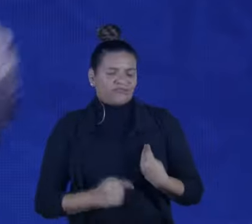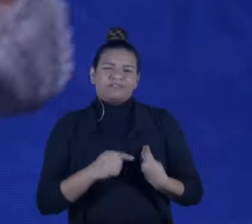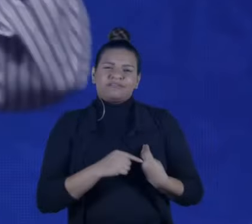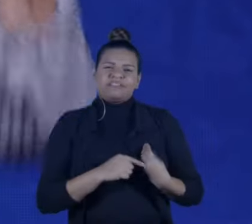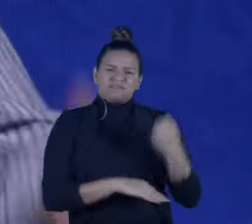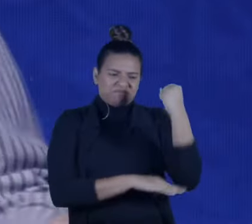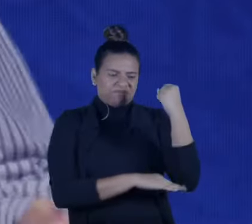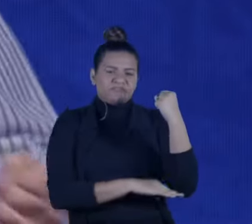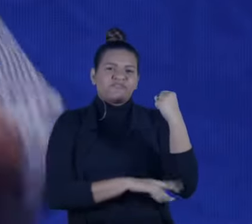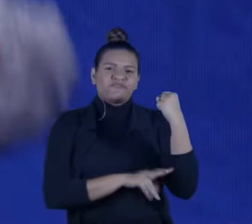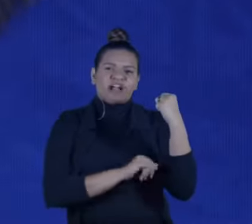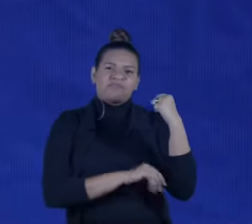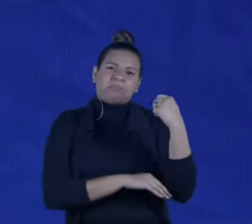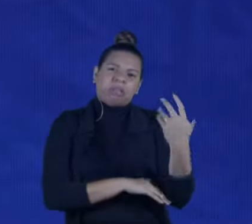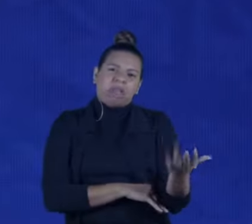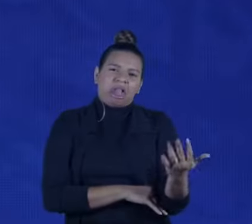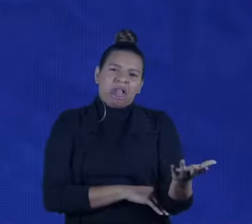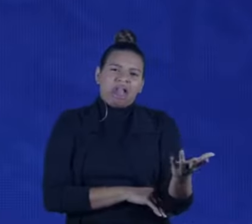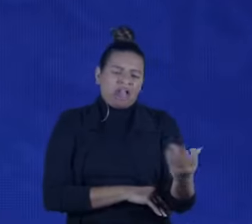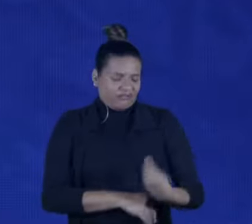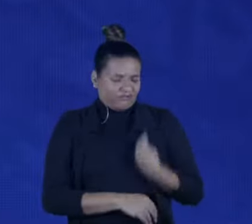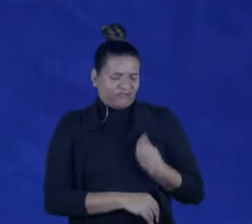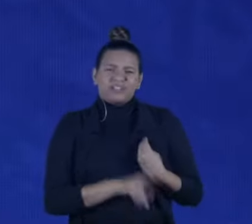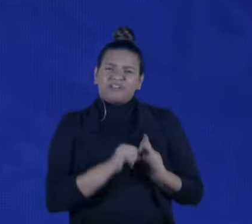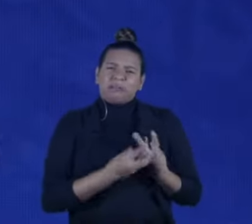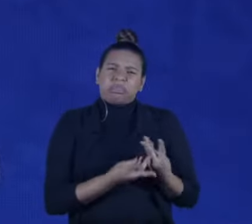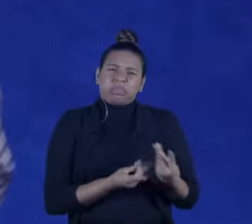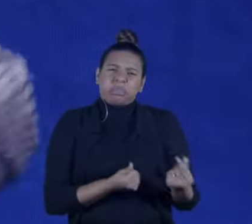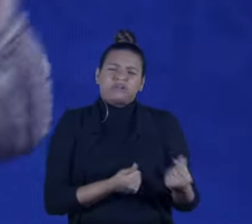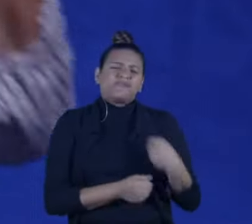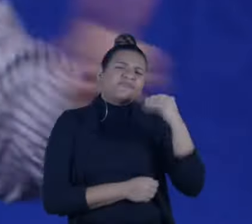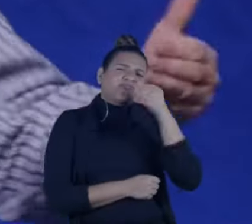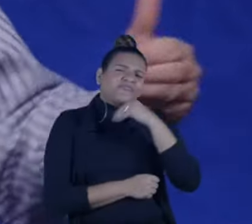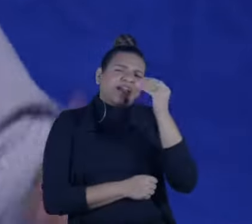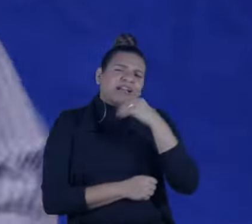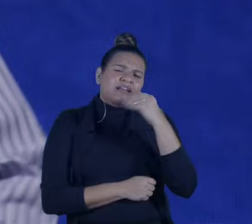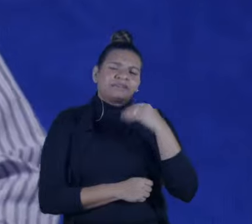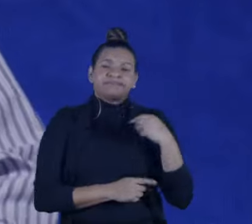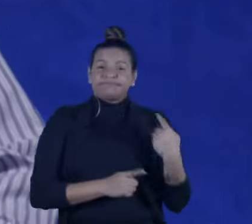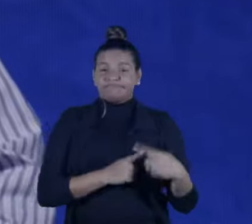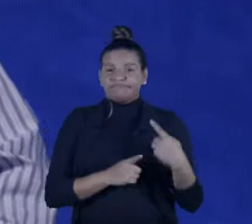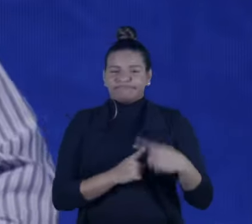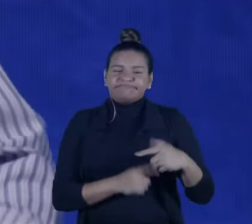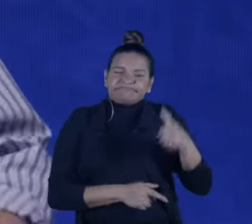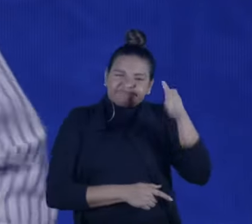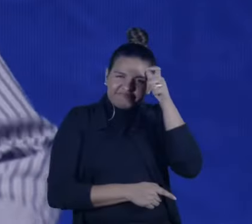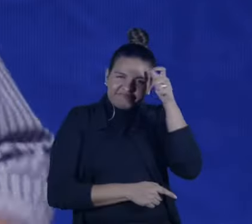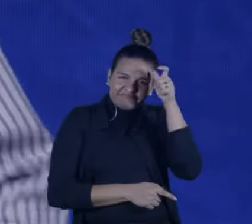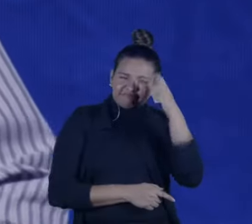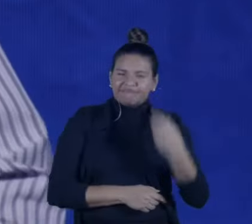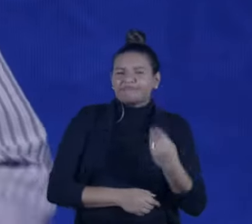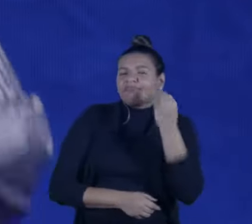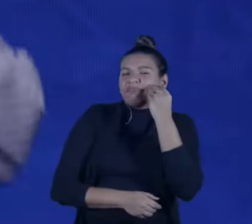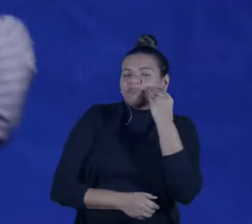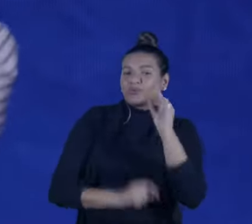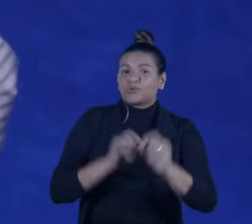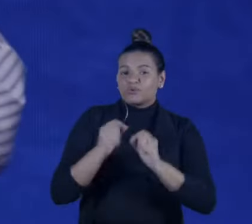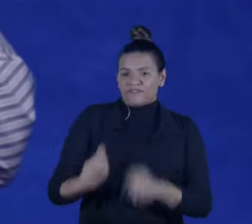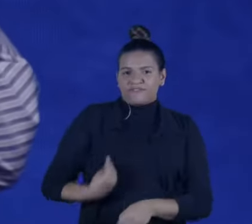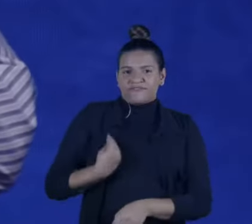ter buracos, vai ter fraquezas, e o inimigo sempre procura uma brecha para que ele possa entrar.